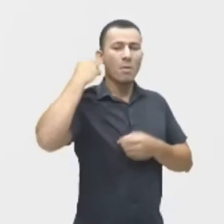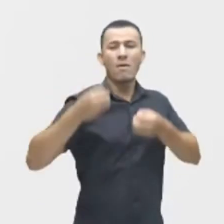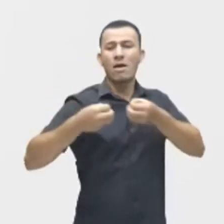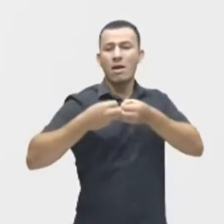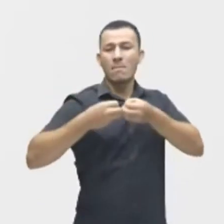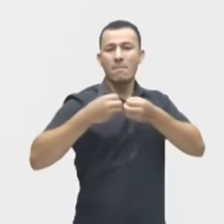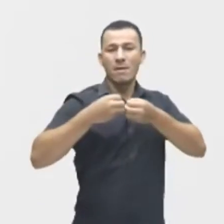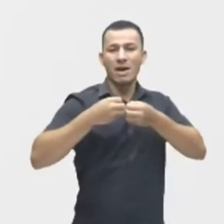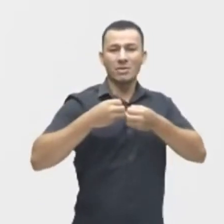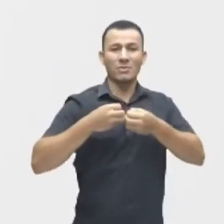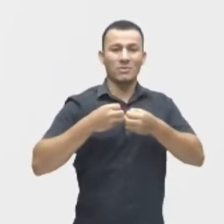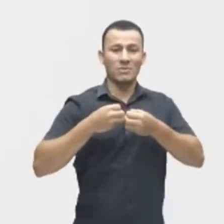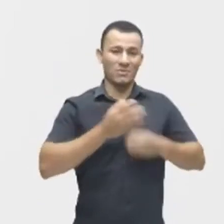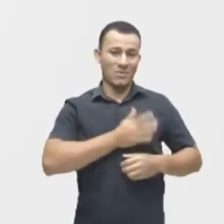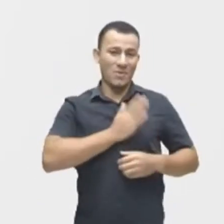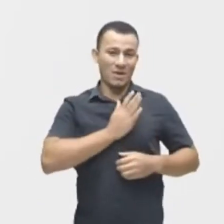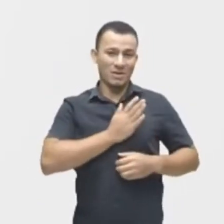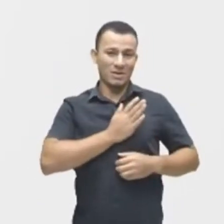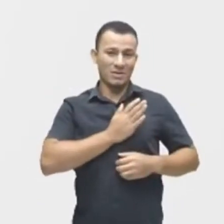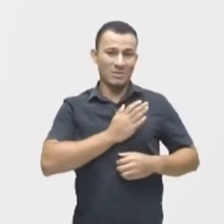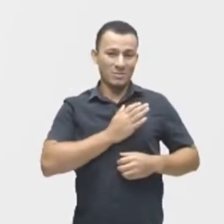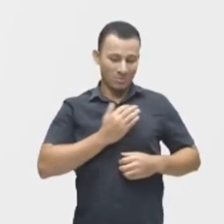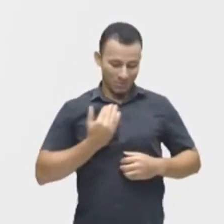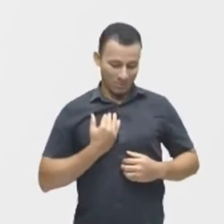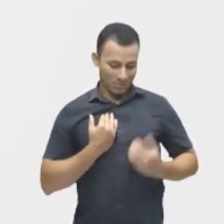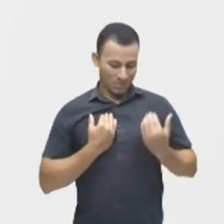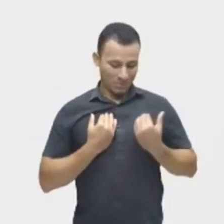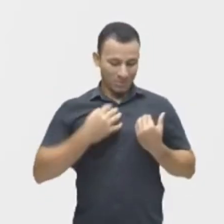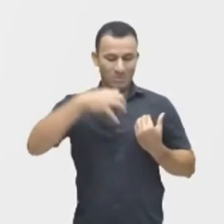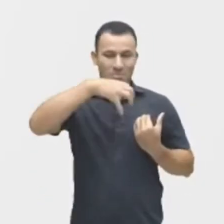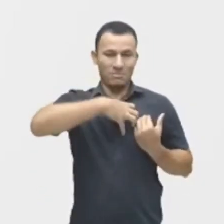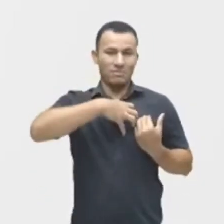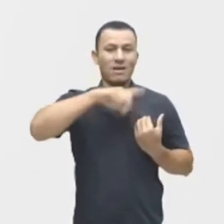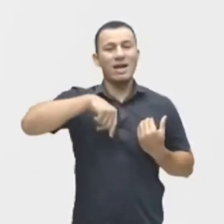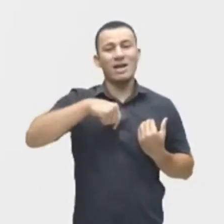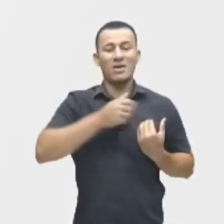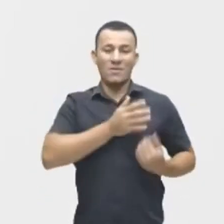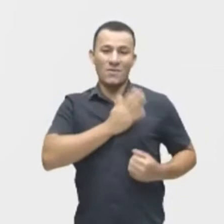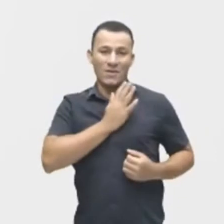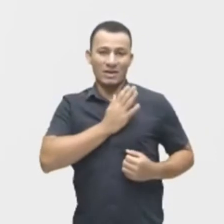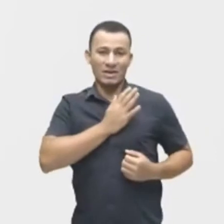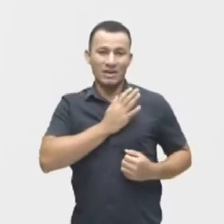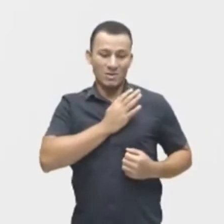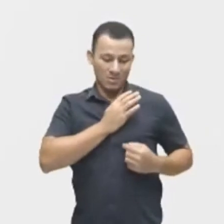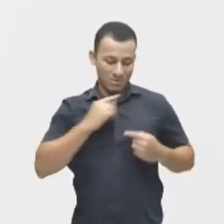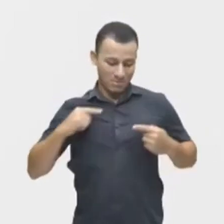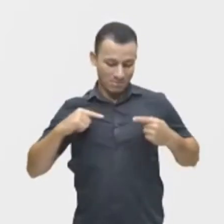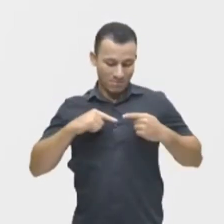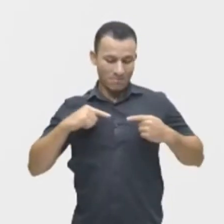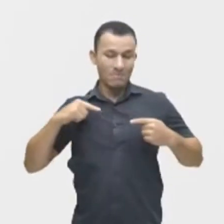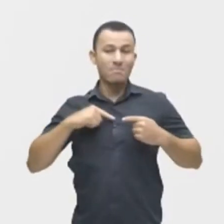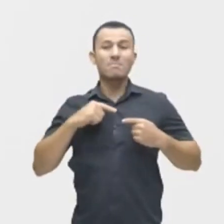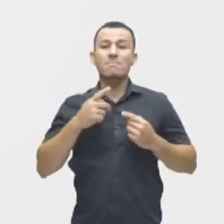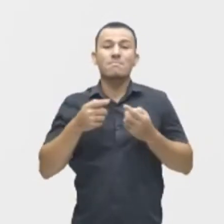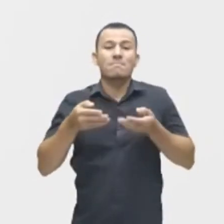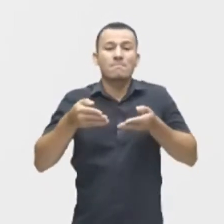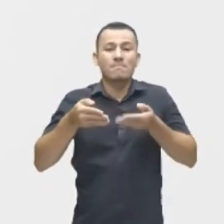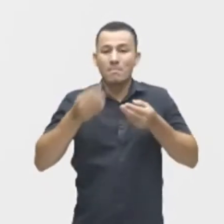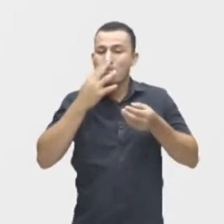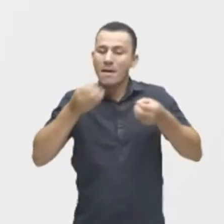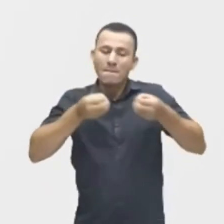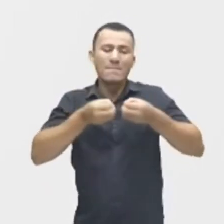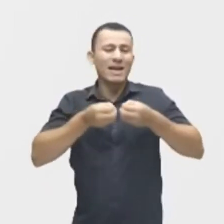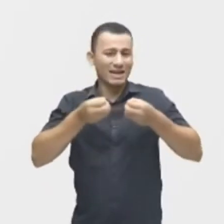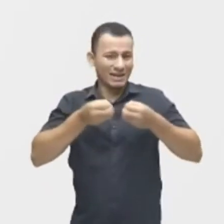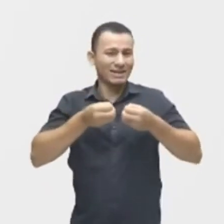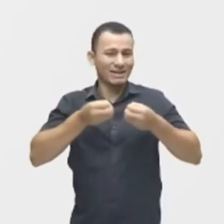ao coração, então é pequena circulação porque esse sangue vai fazer o trajeto do coração para o pulmão, muito